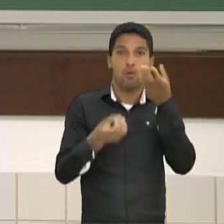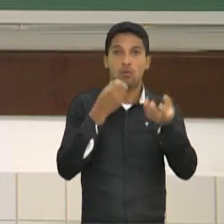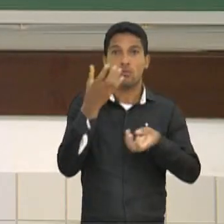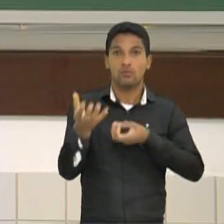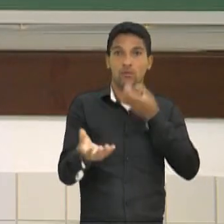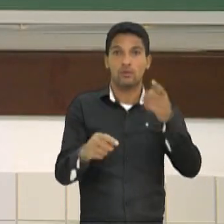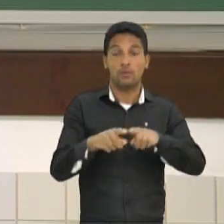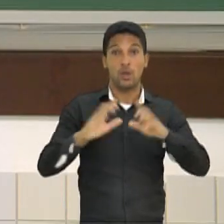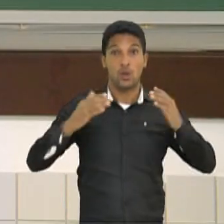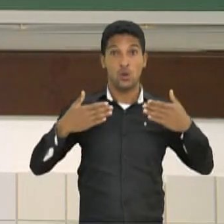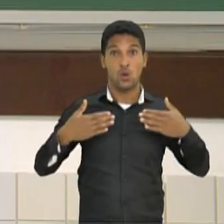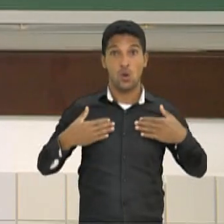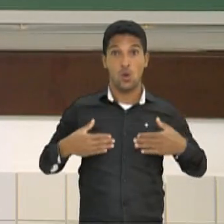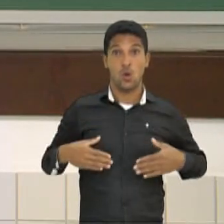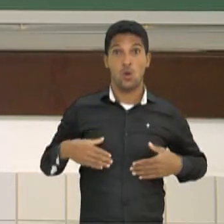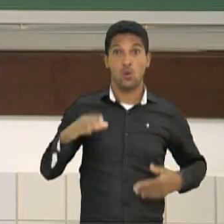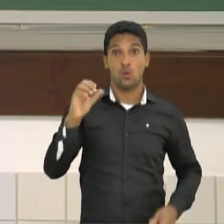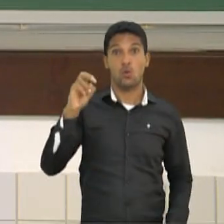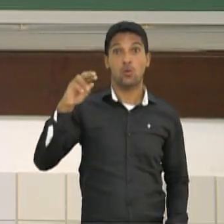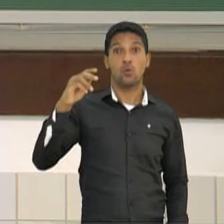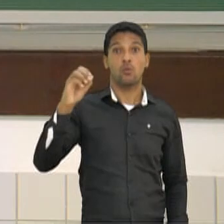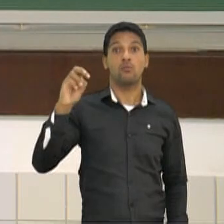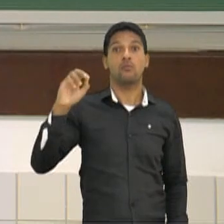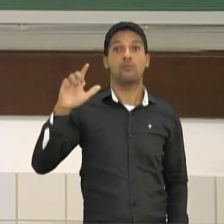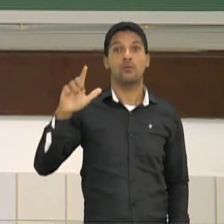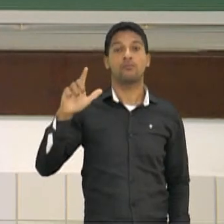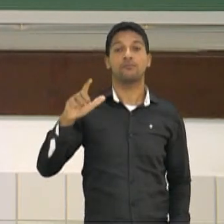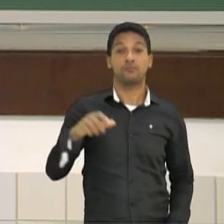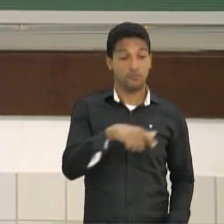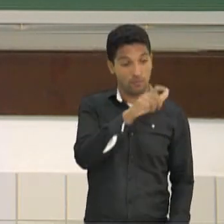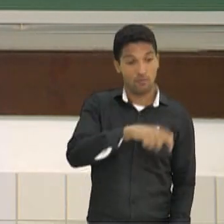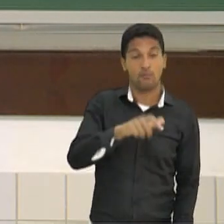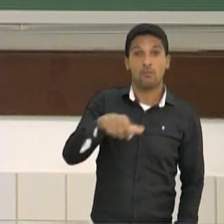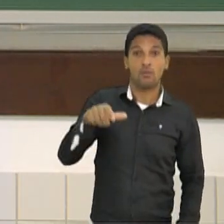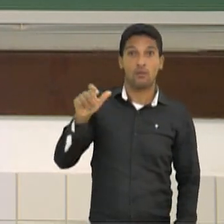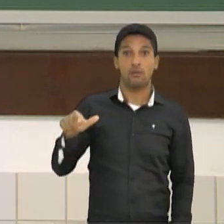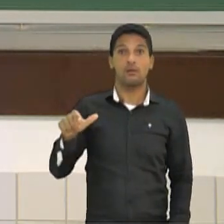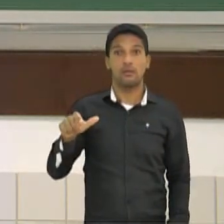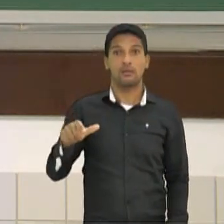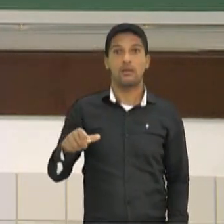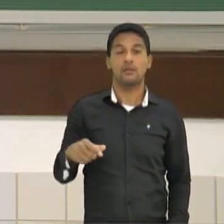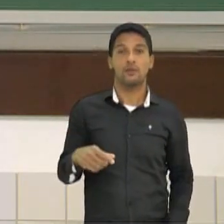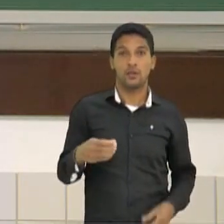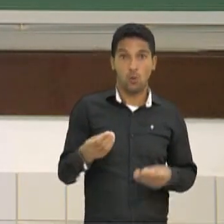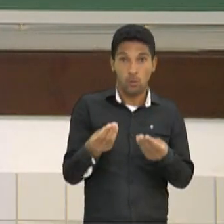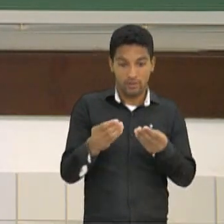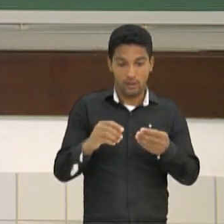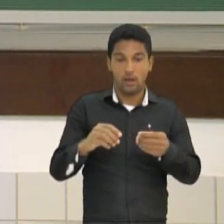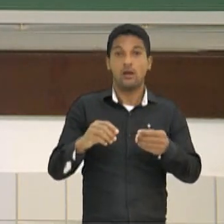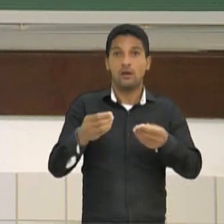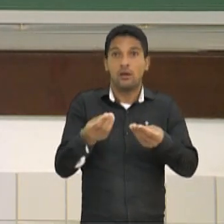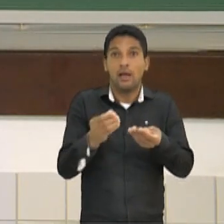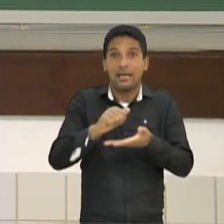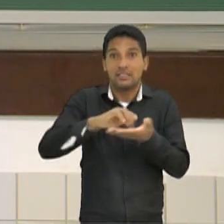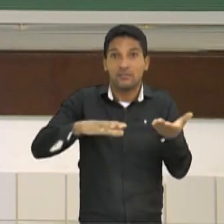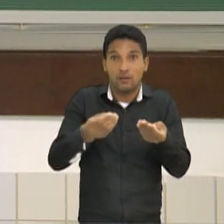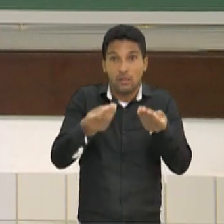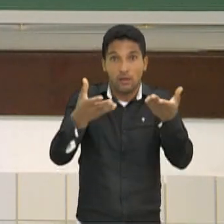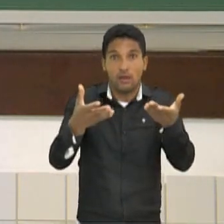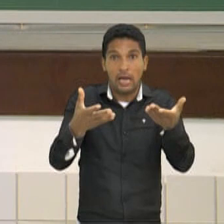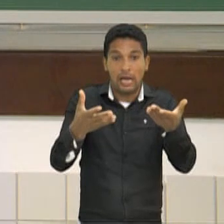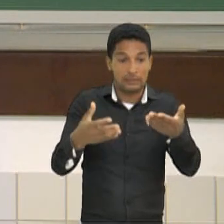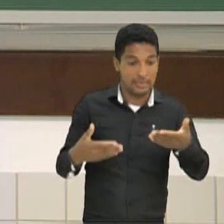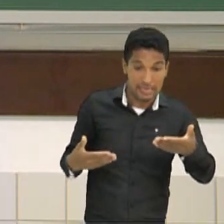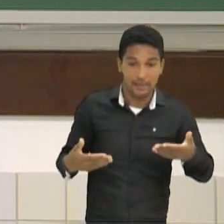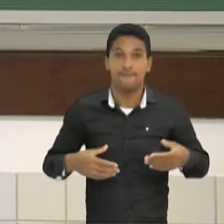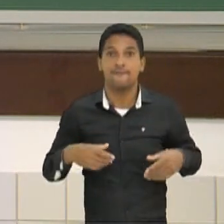aqui é o praticante. Né? O praticante vai estar realizando aquele estímulo que foi dado, aquela tarefa que foi dada, né? Tentando encontrar a solução